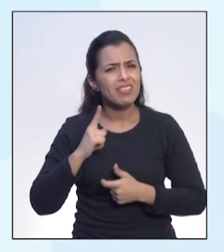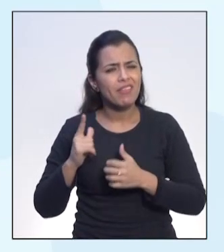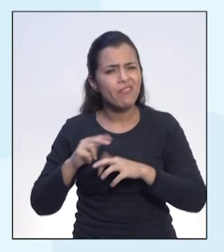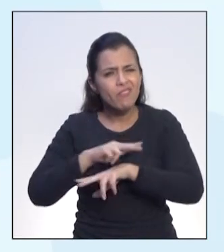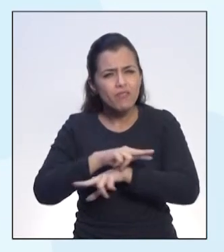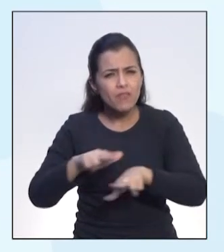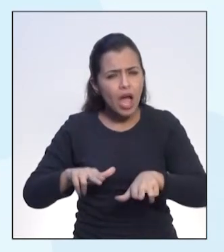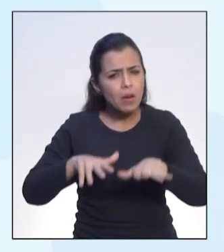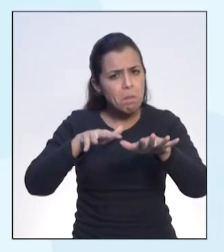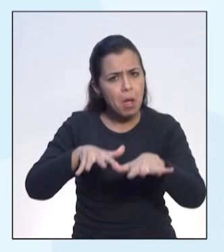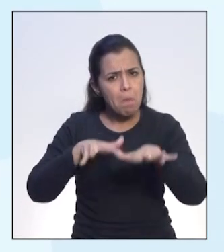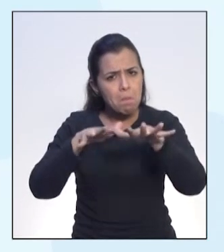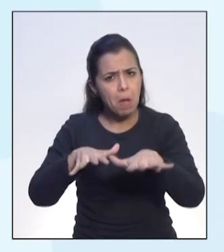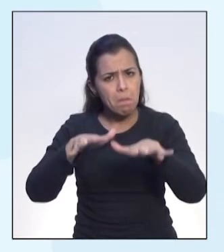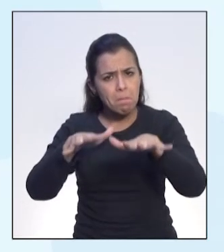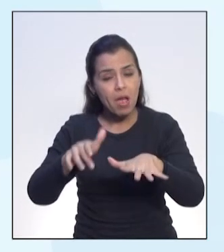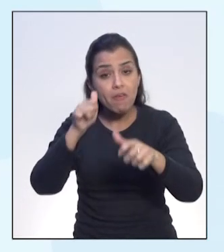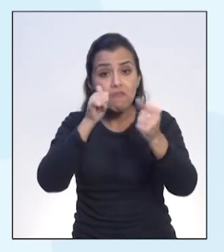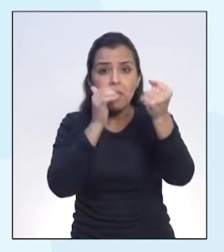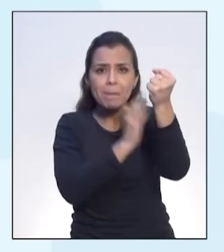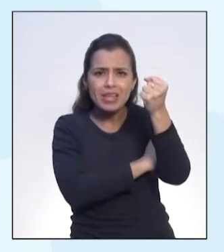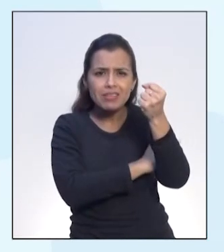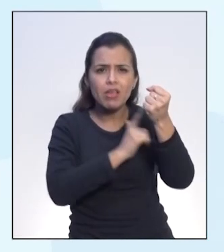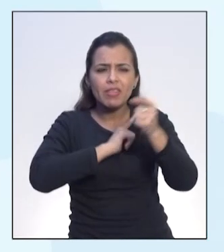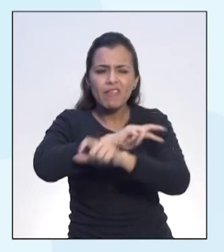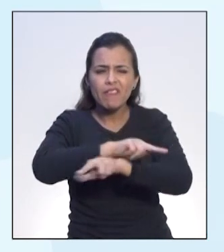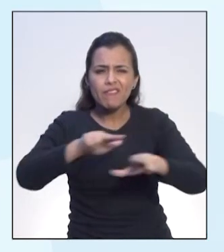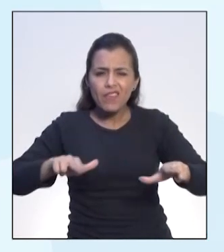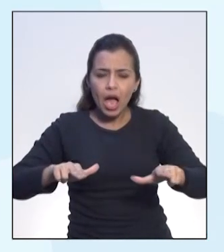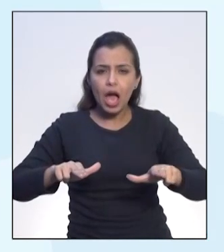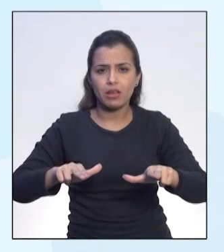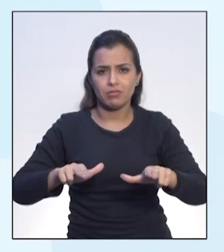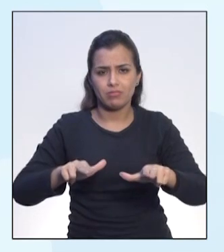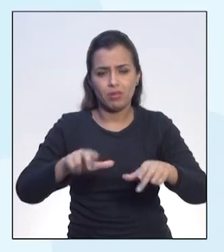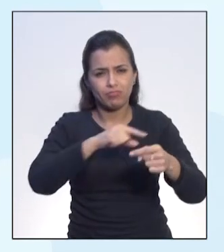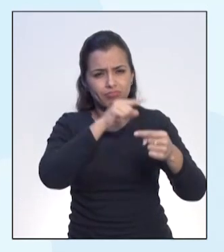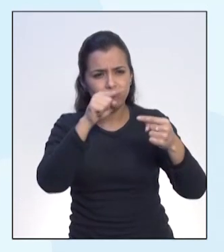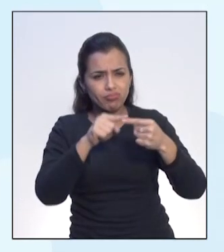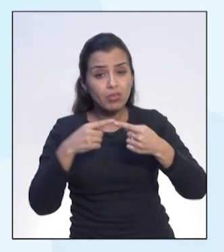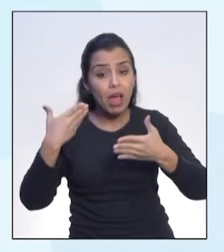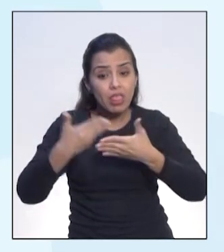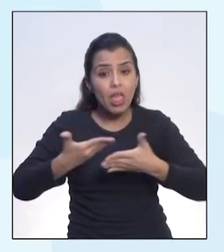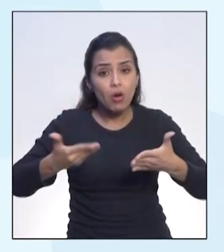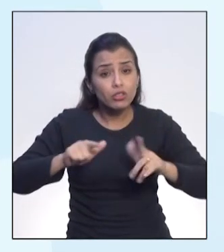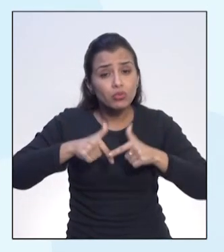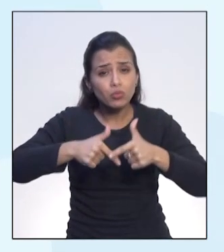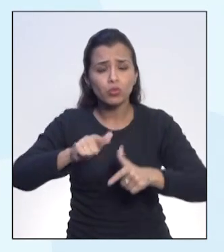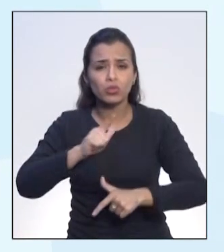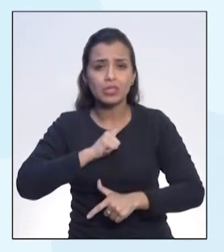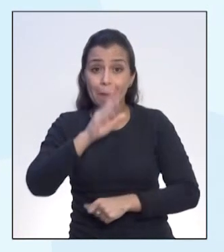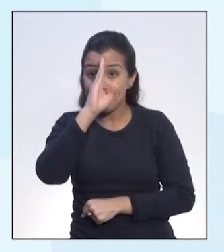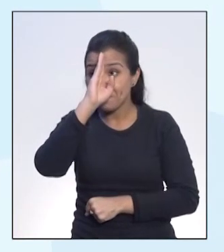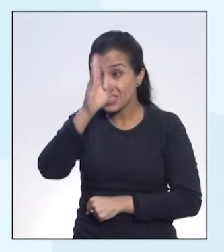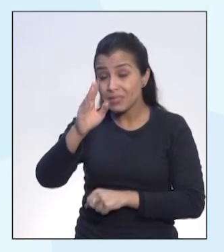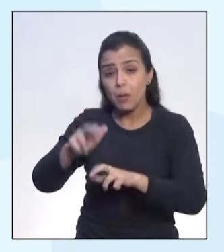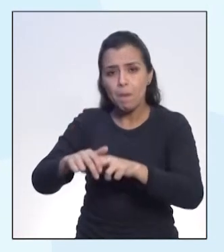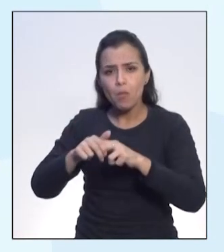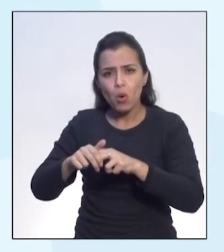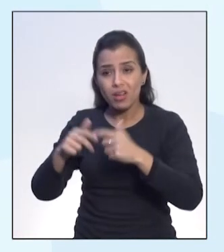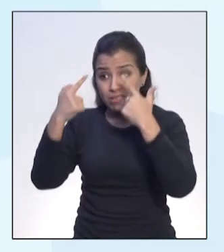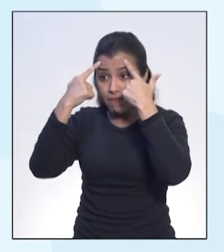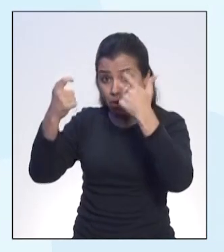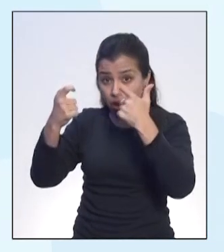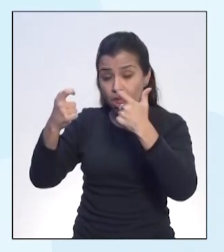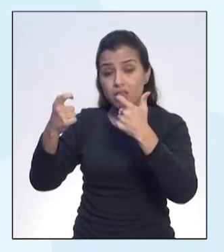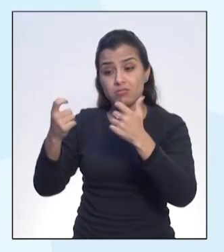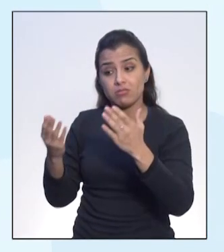feministas, e esses movimentos possuem diferentes reivindicações e continuam lutando, principalmente por causa da violência doméstica,